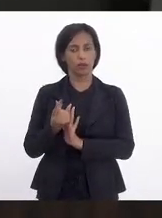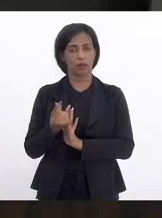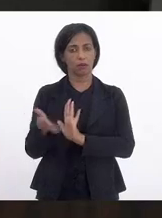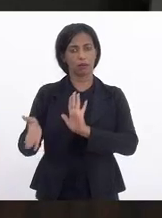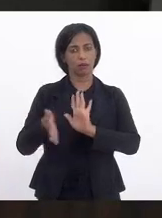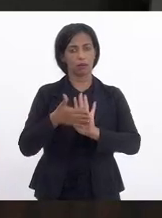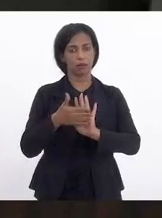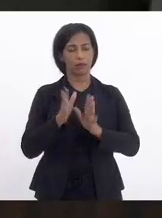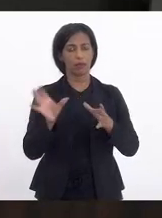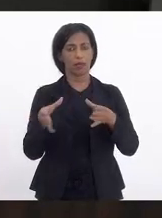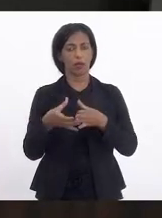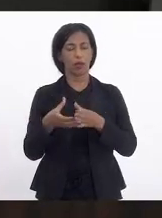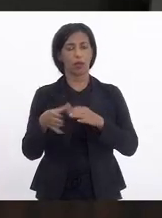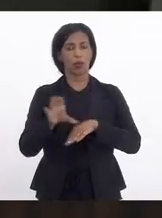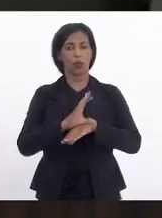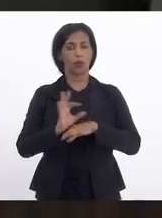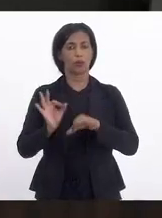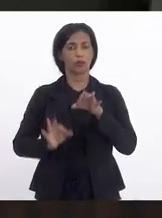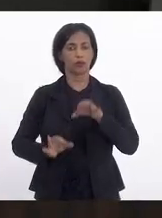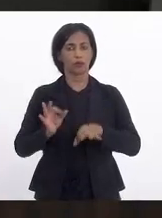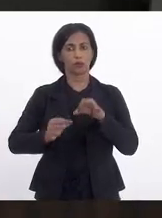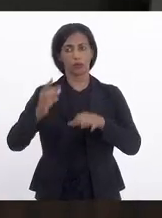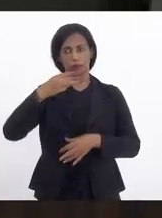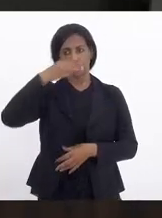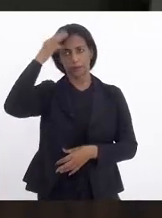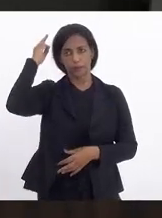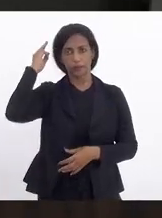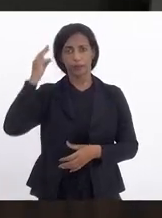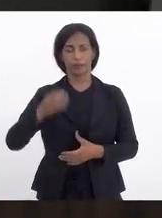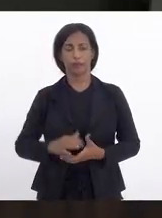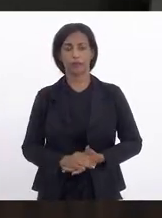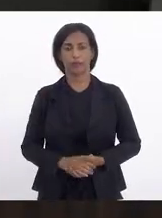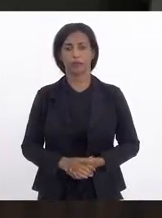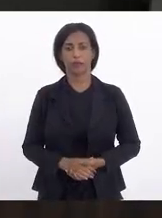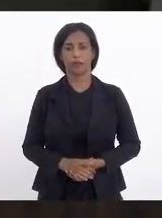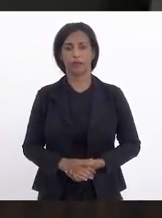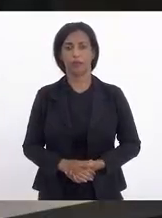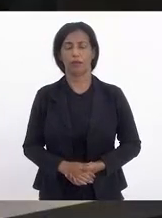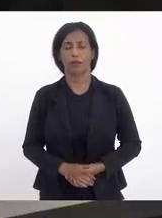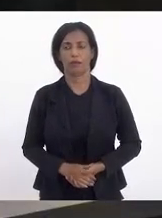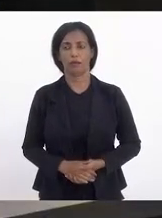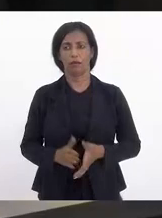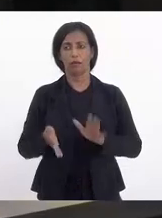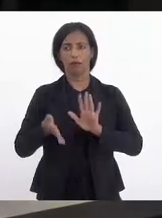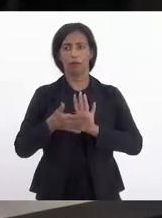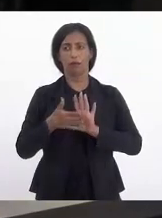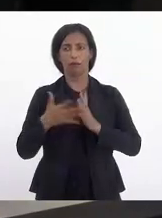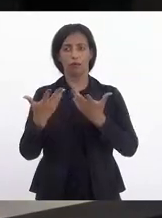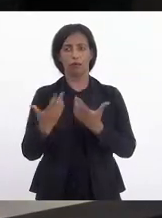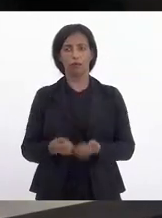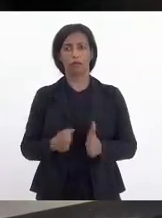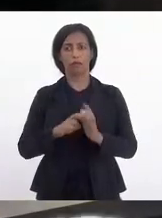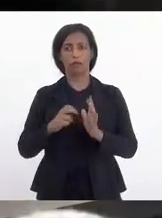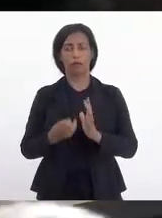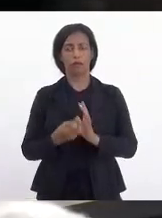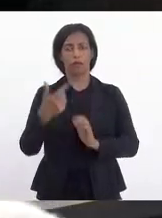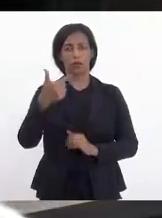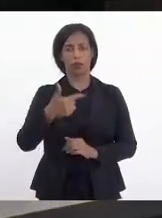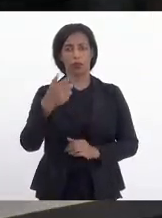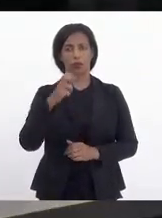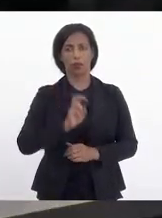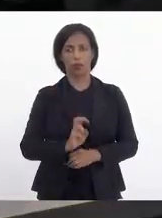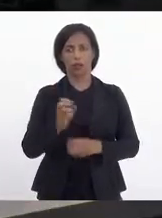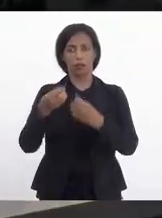para emitir parecer pela cabeçote quais são justiça a deputado as partes chega o seu presente parecer é favorável às emendas 2 e